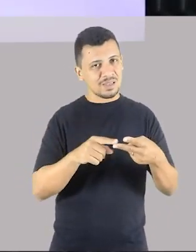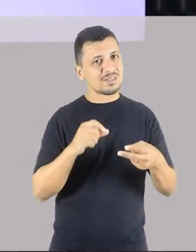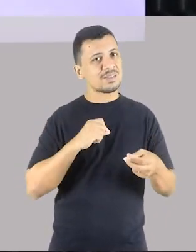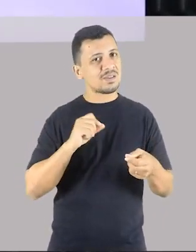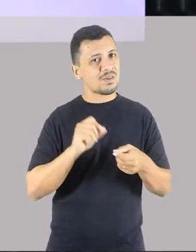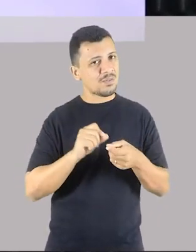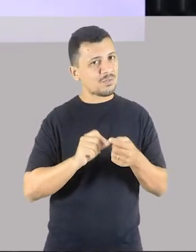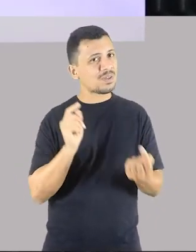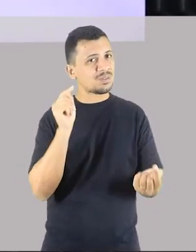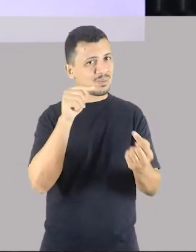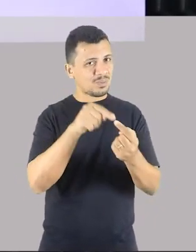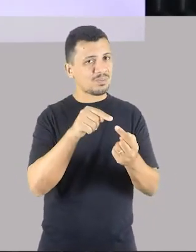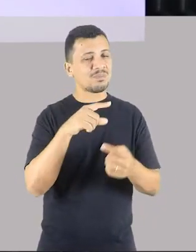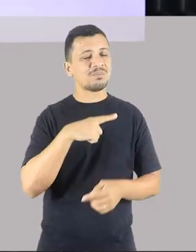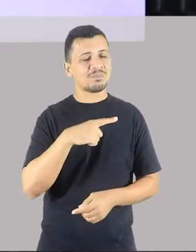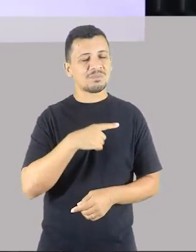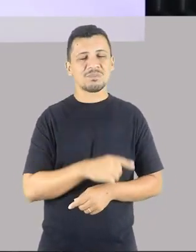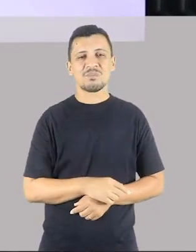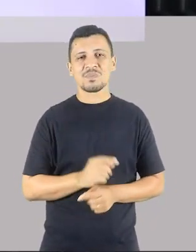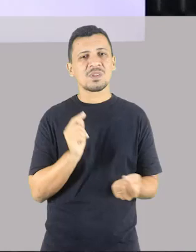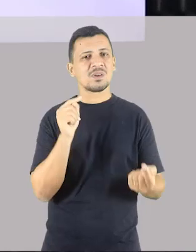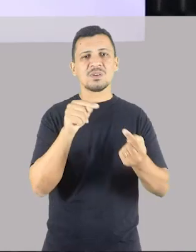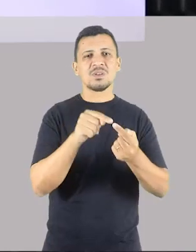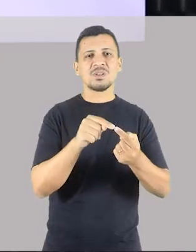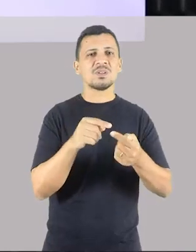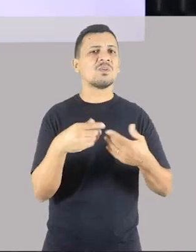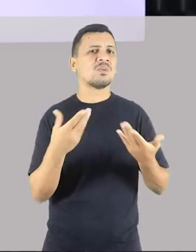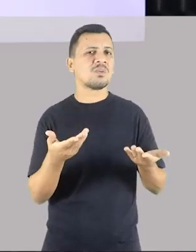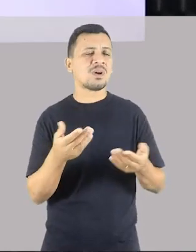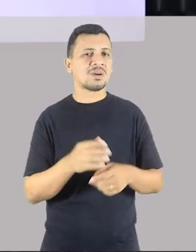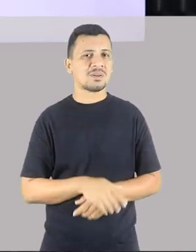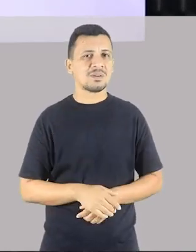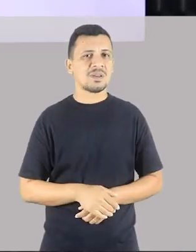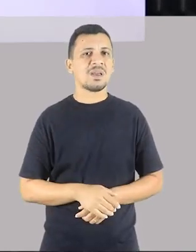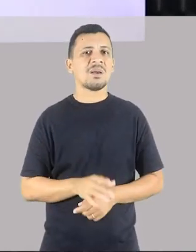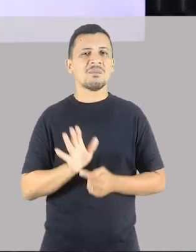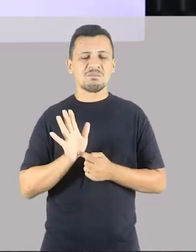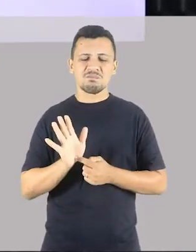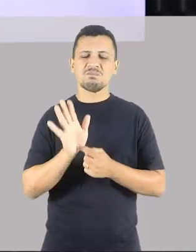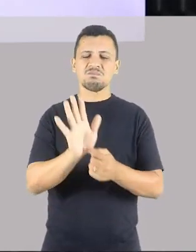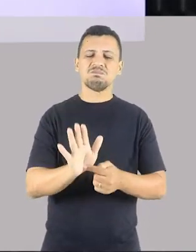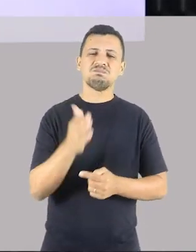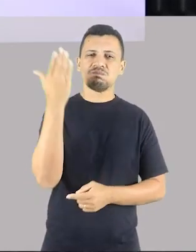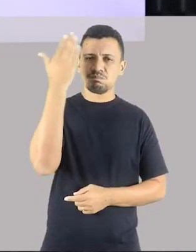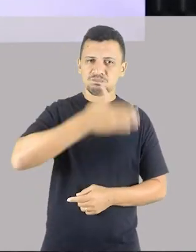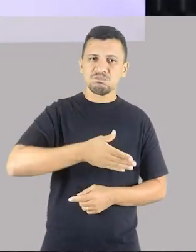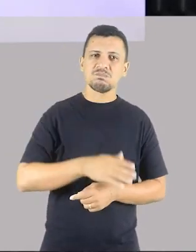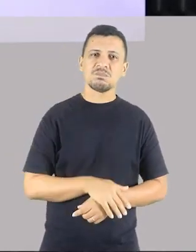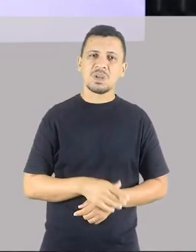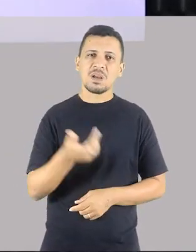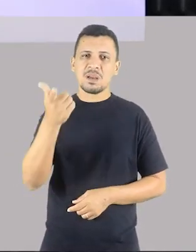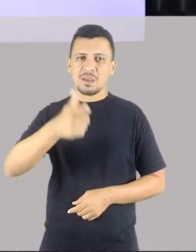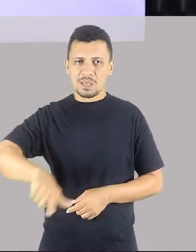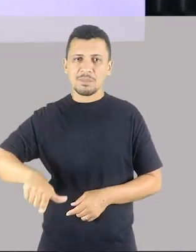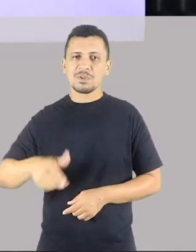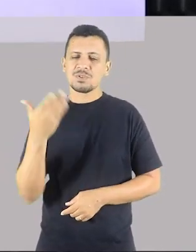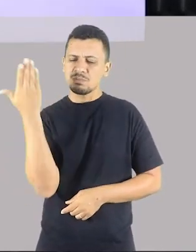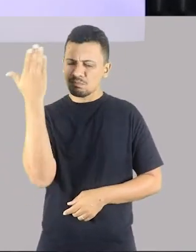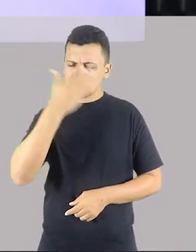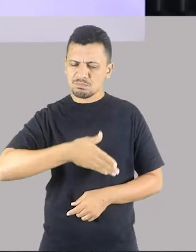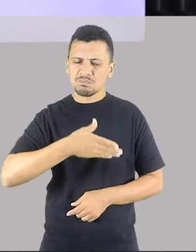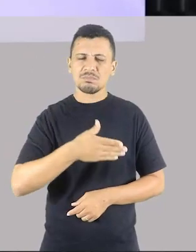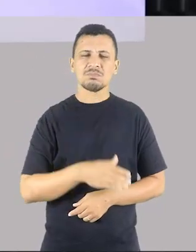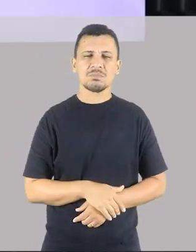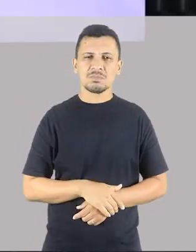intencional e a intenção óbvia é de enfatizar, né? Repetir para enfatizar,